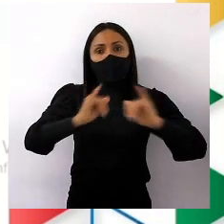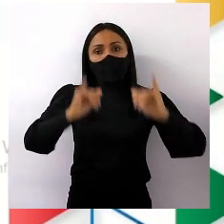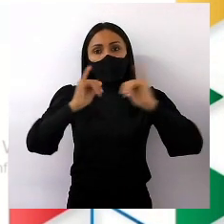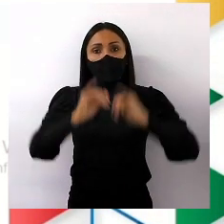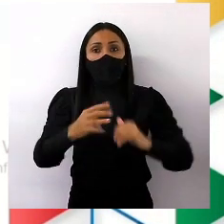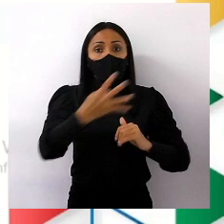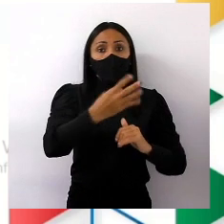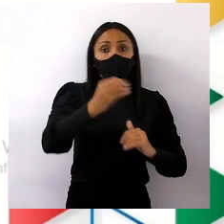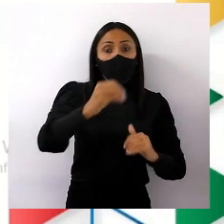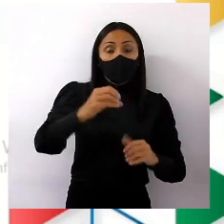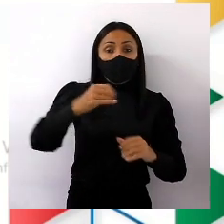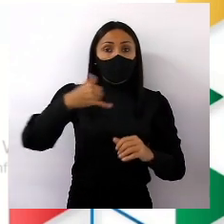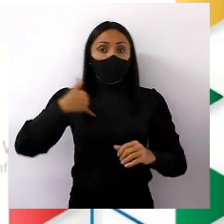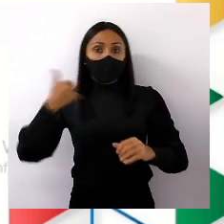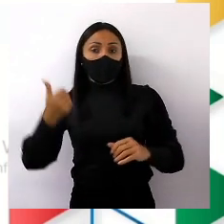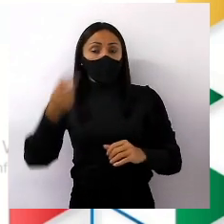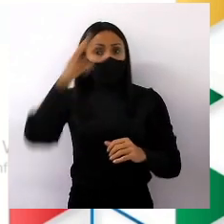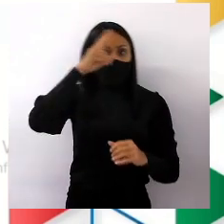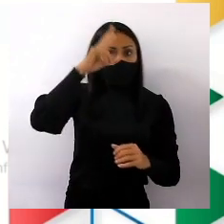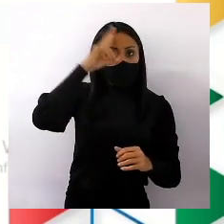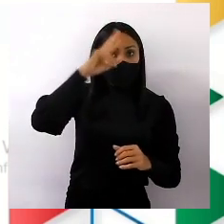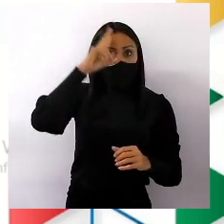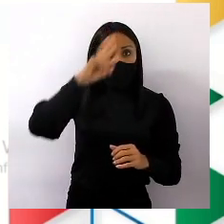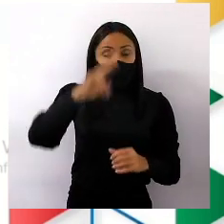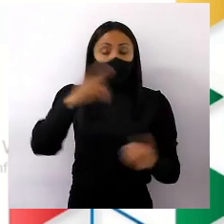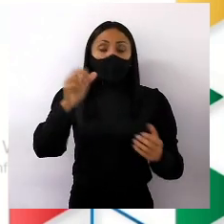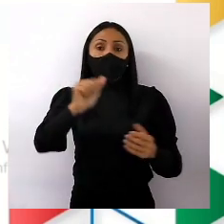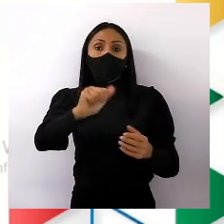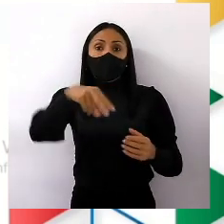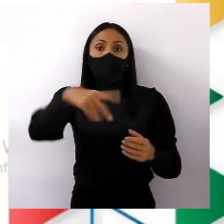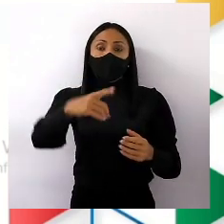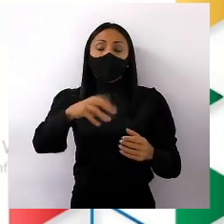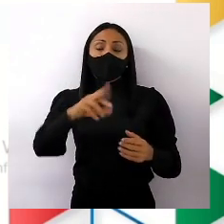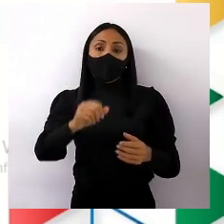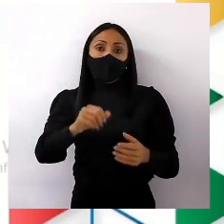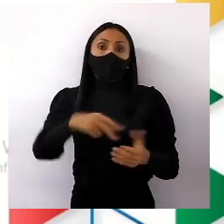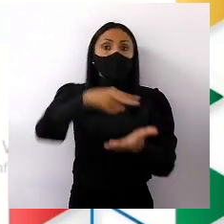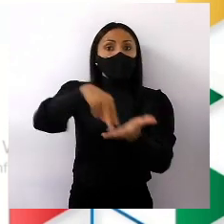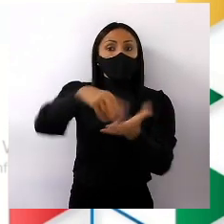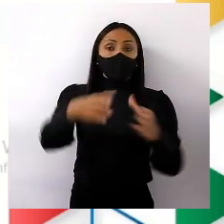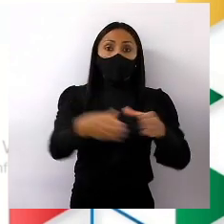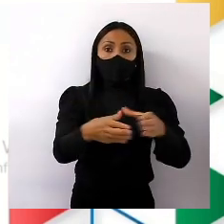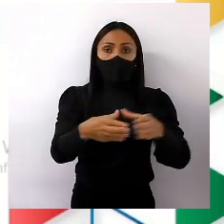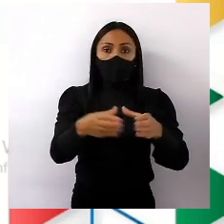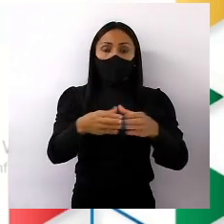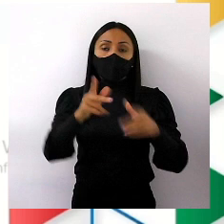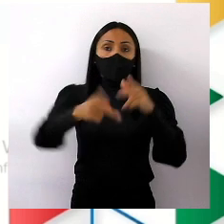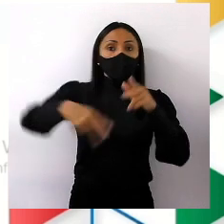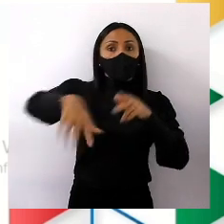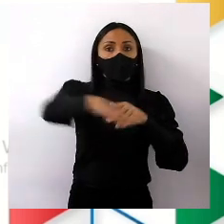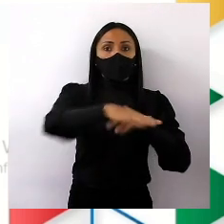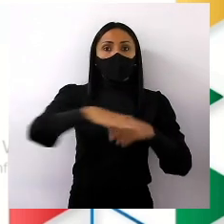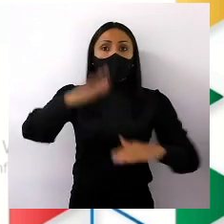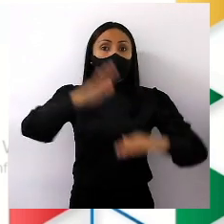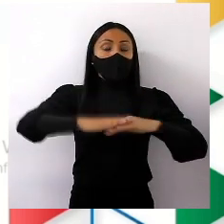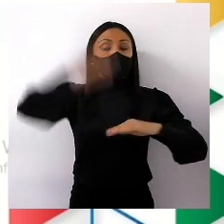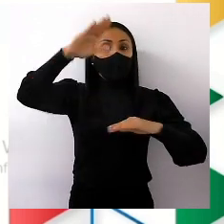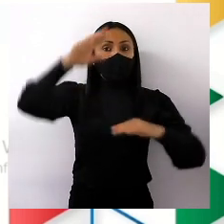anos de história, essa obra-prima do André Madureira, que é o Balé Popular do Recife, formou mais de